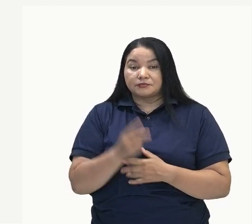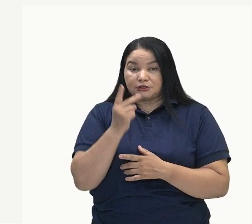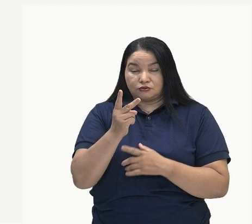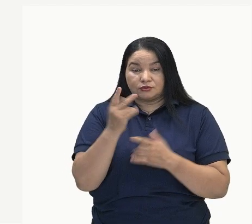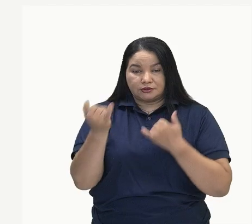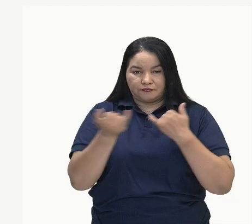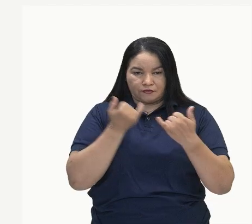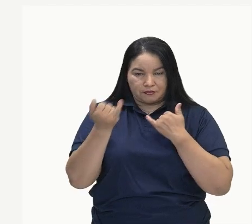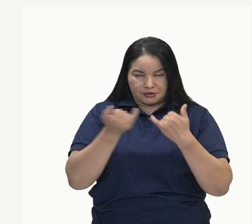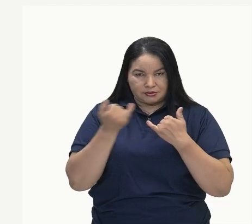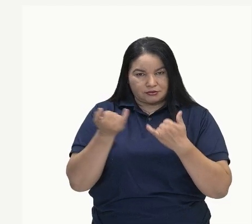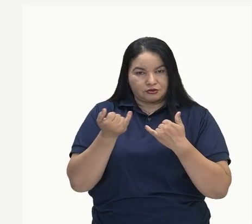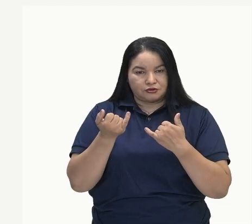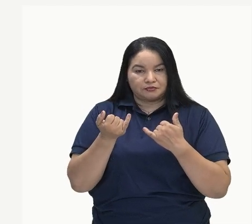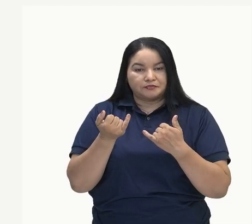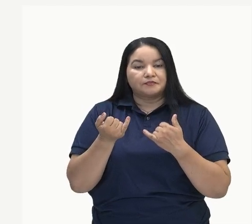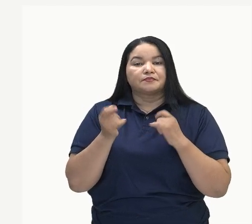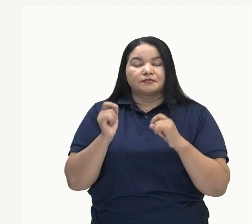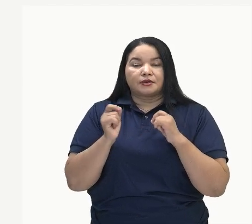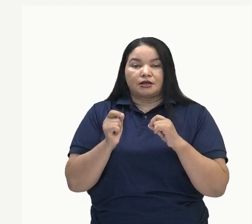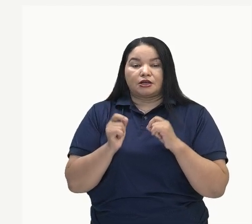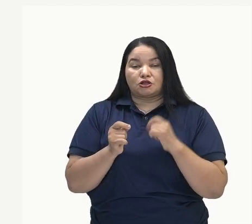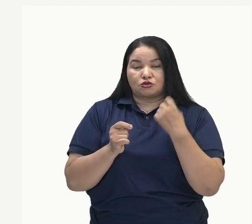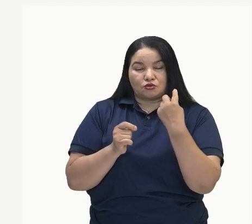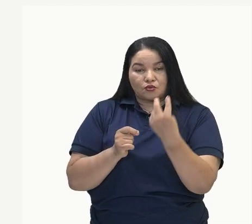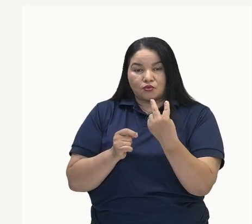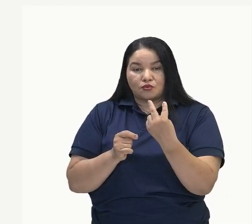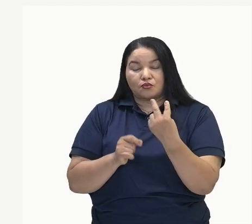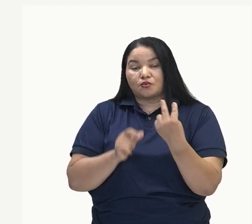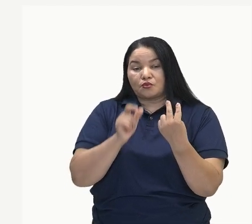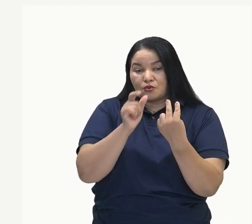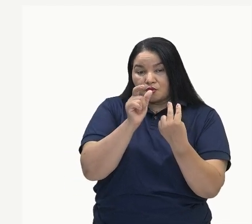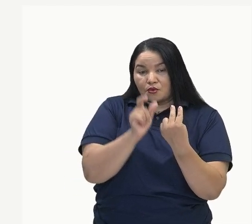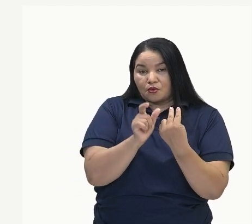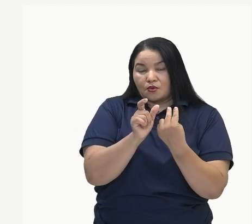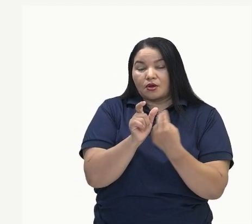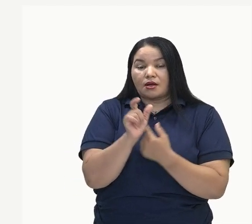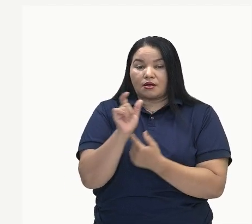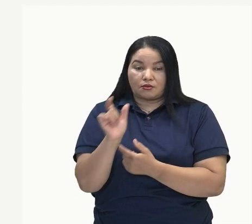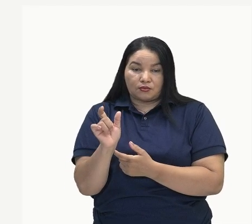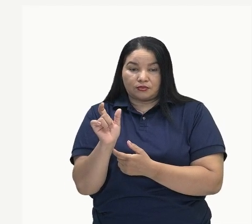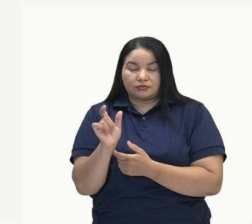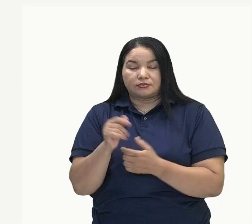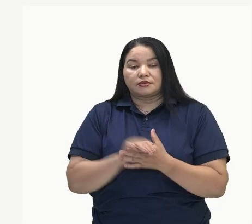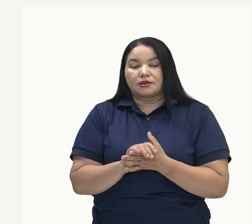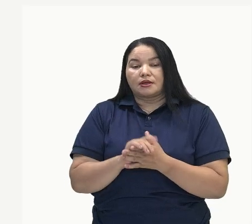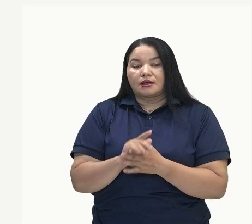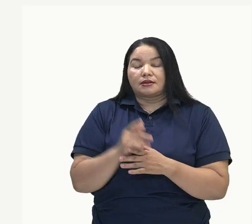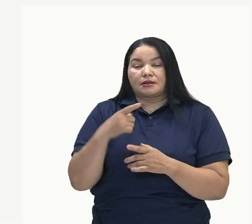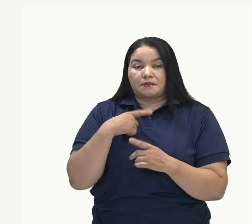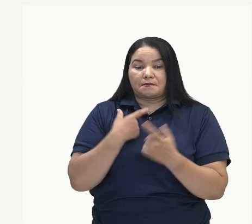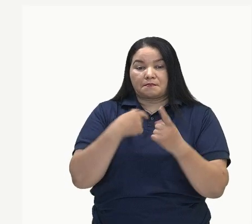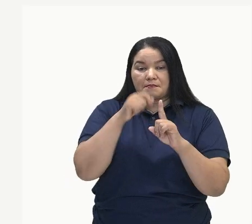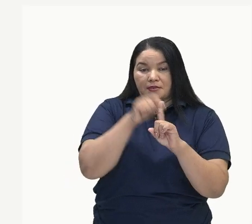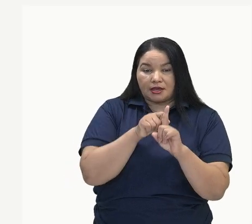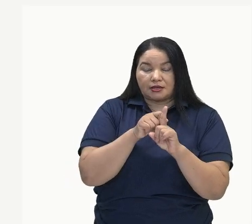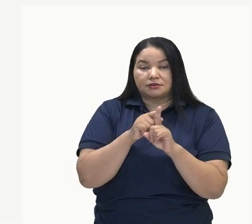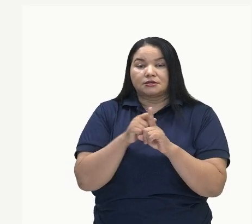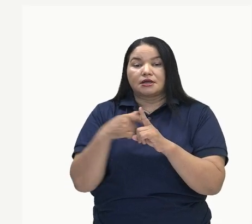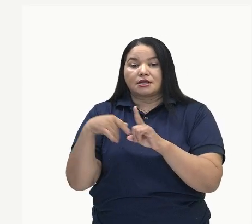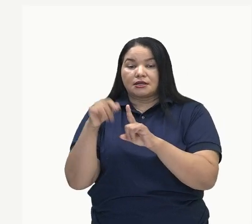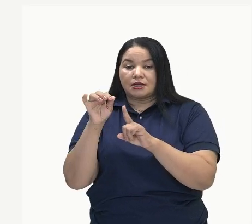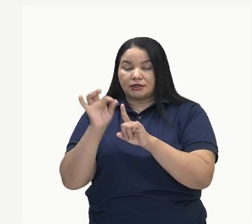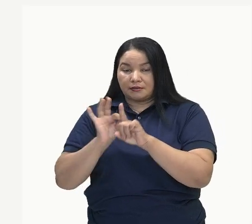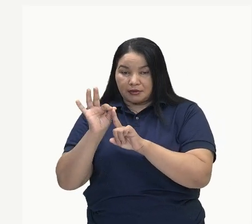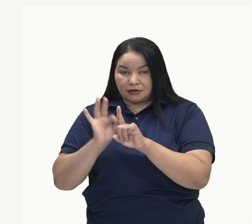que são essas duas colunas, tá? Então, nós colocaríamos mês e a temperatura média.